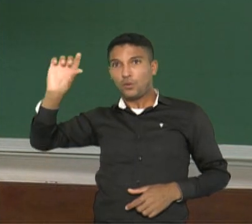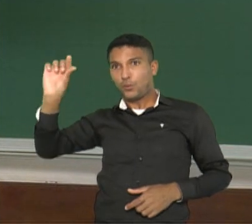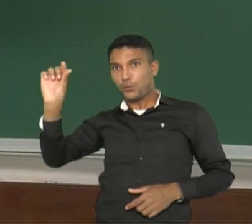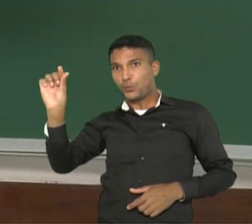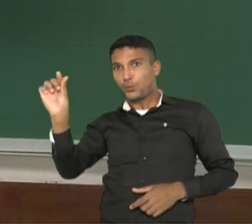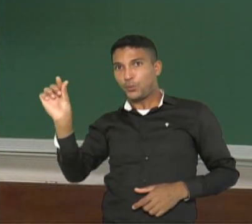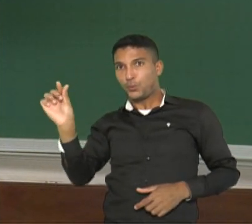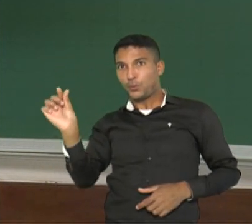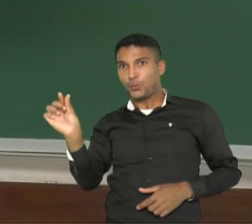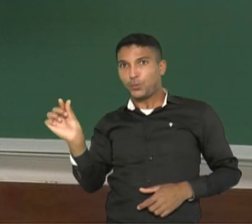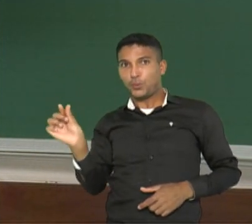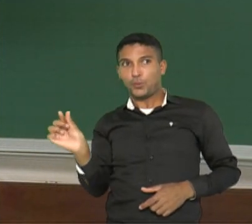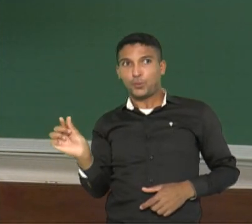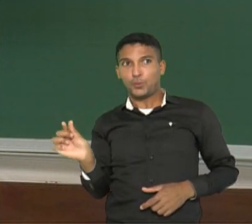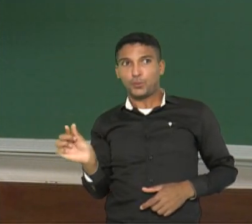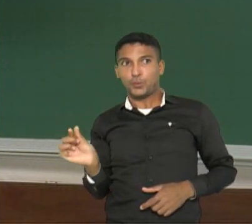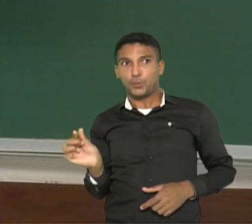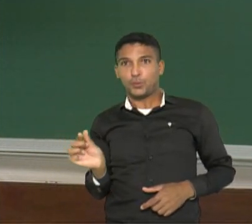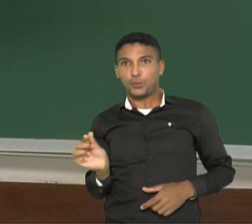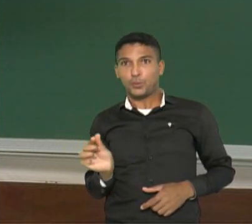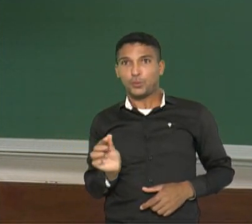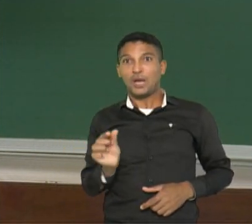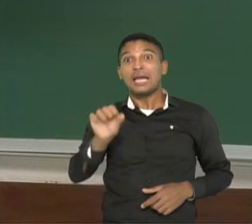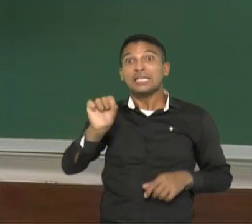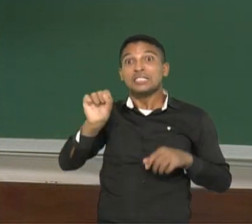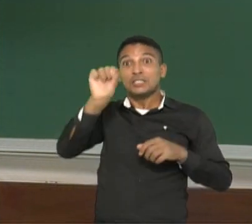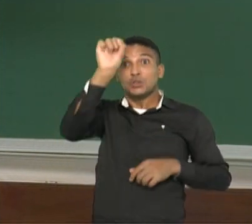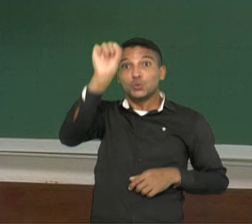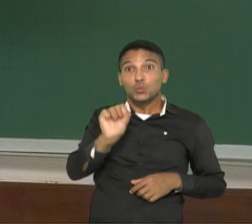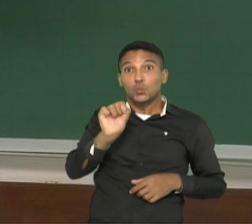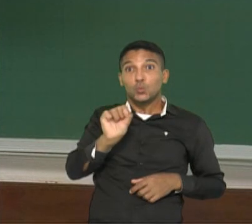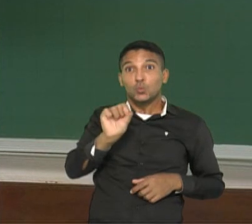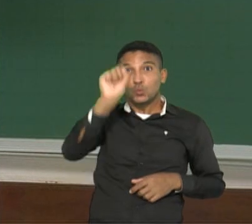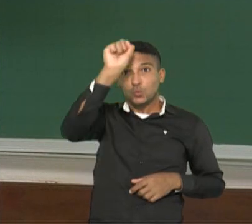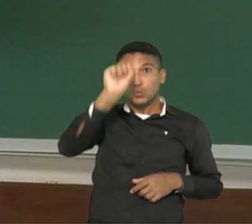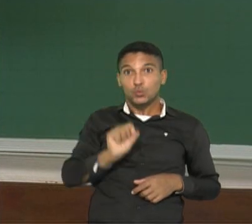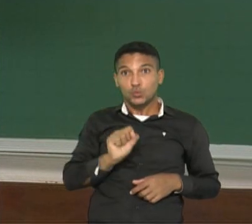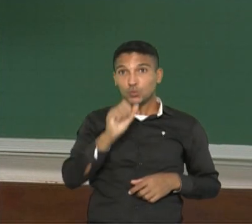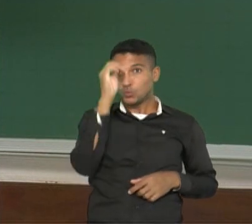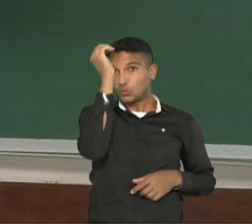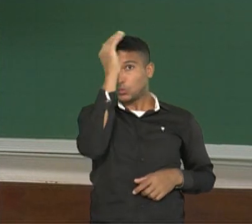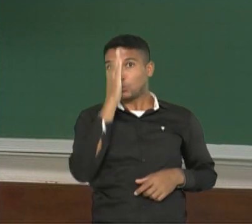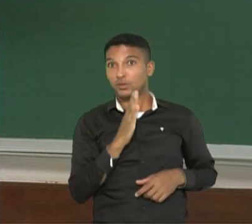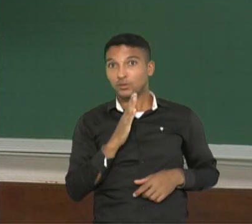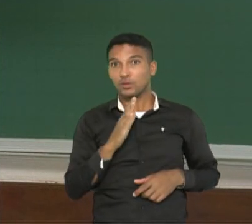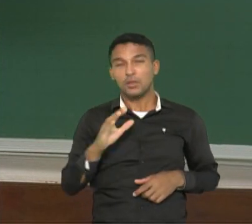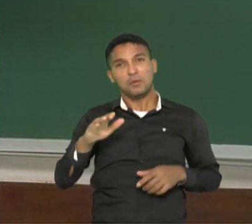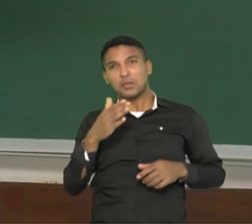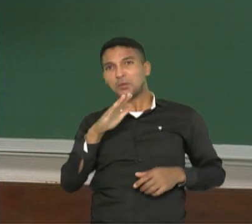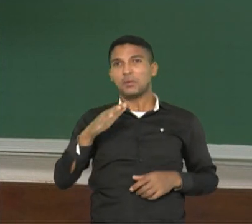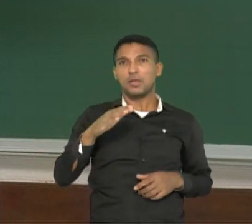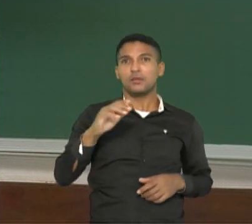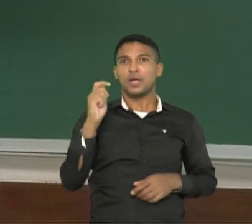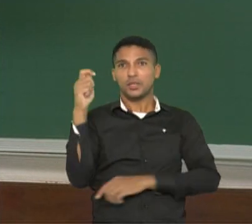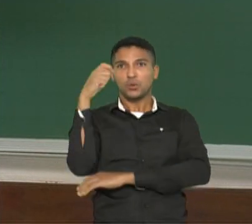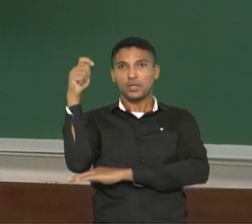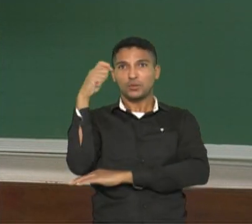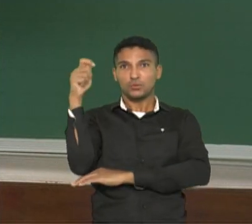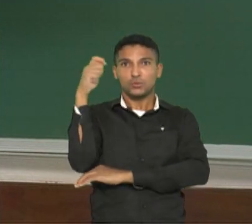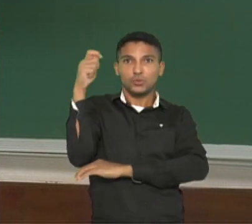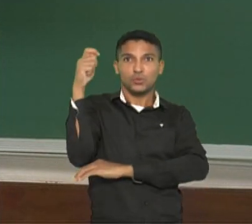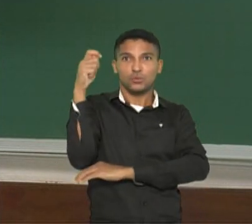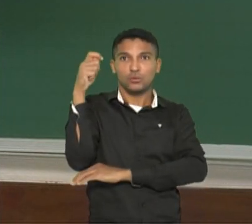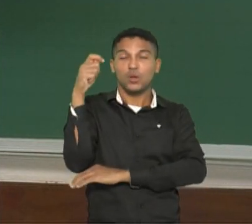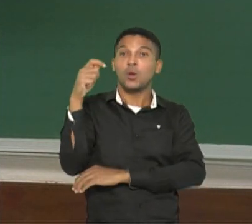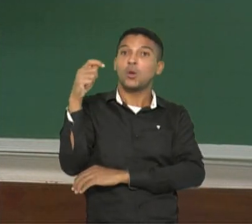faixa litorânea, chegando até o extremo sul do nosso país, aqui mais ou menos no estado do Rio Grande do Sul, região de Porto Alegre.